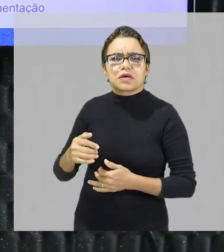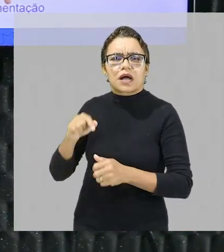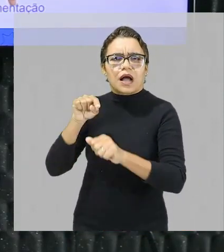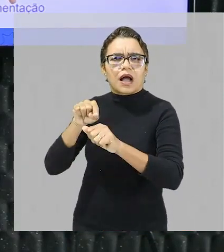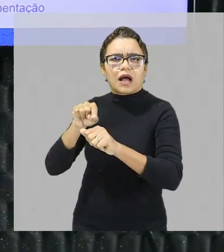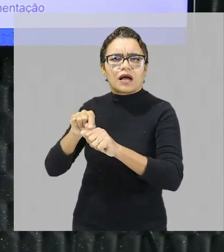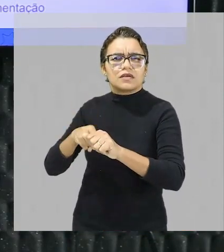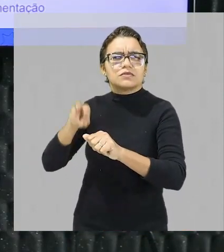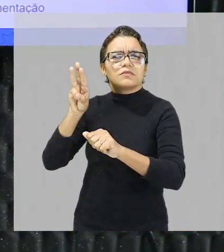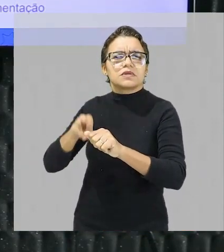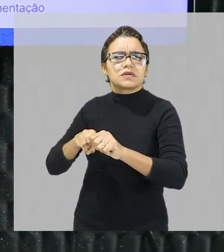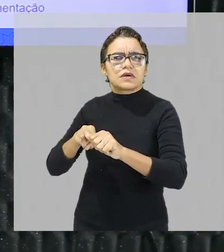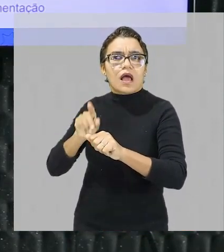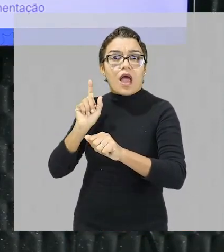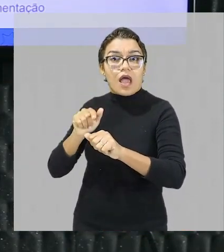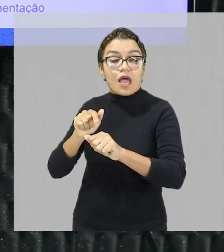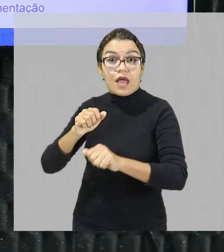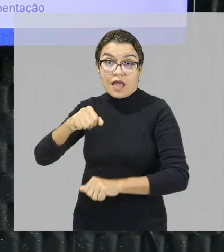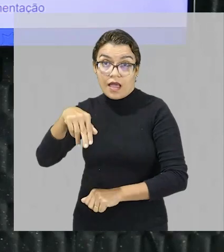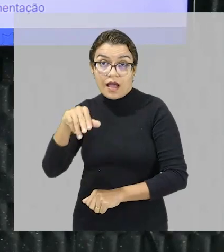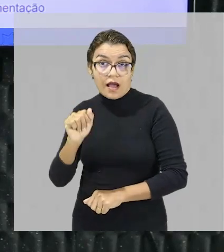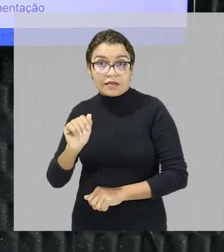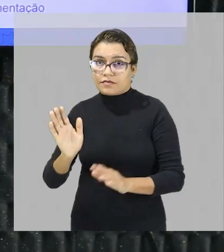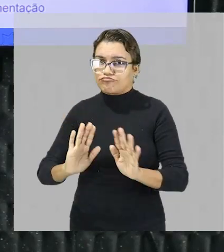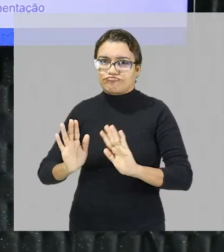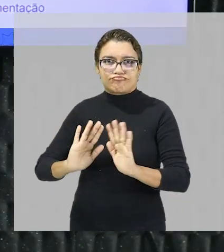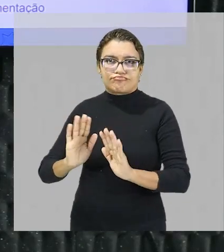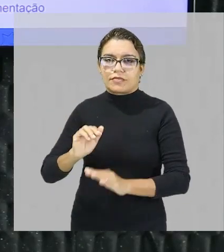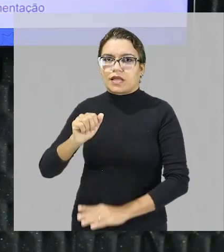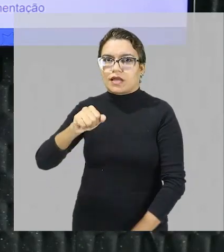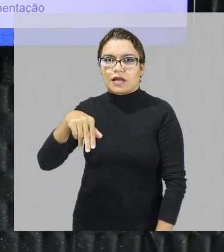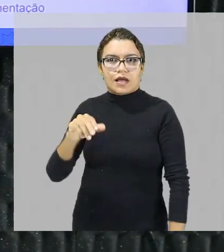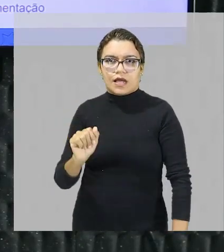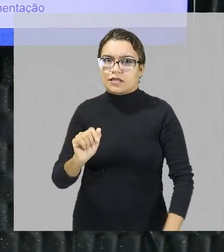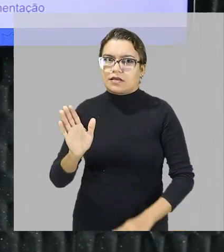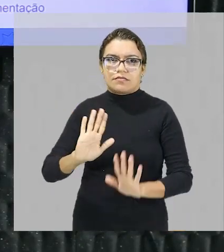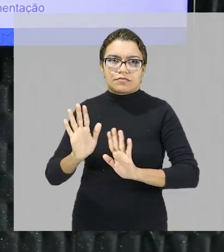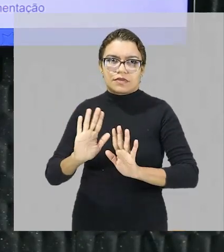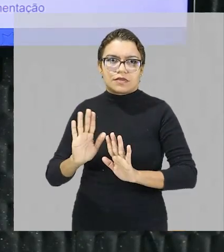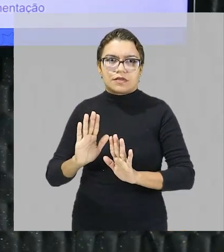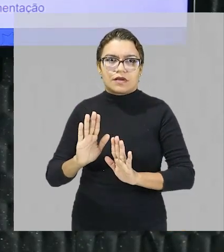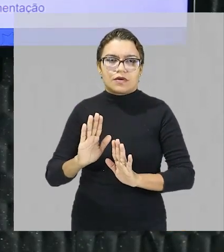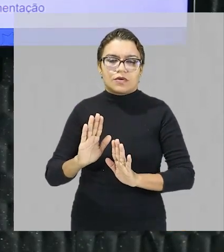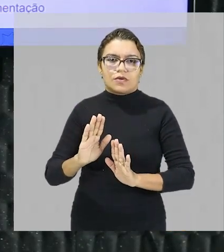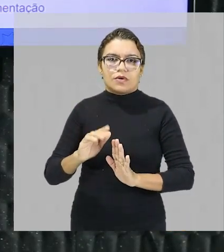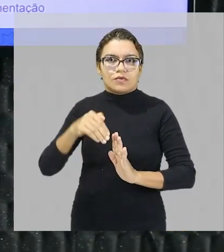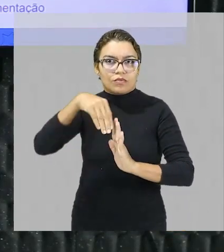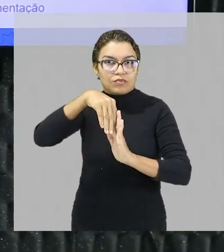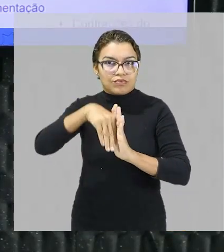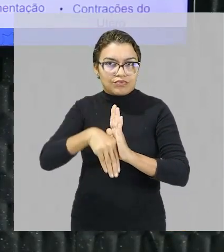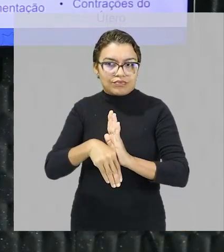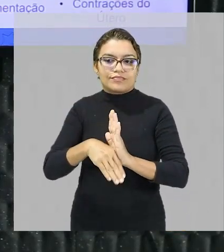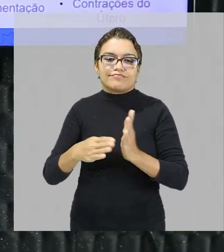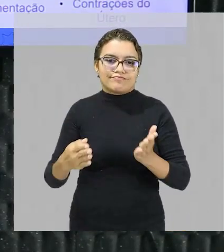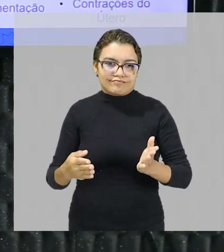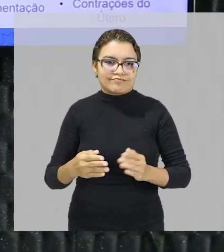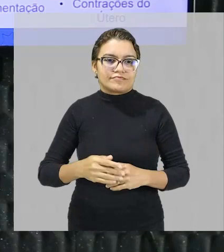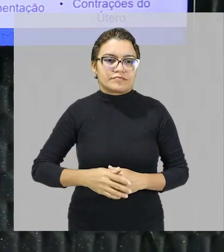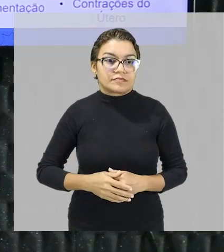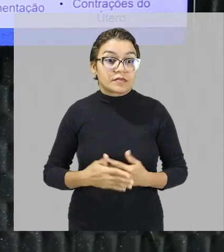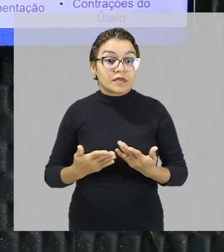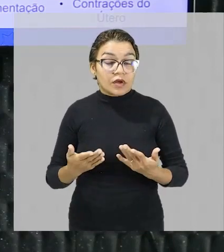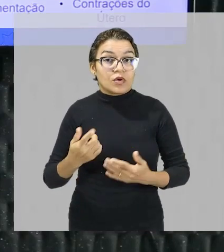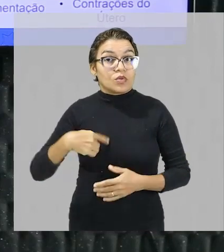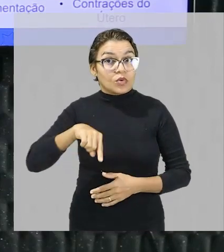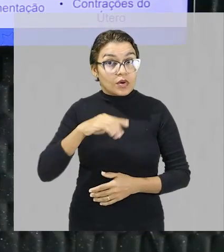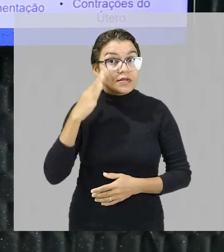fértil? Está dizendo que é Ana Cristina. Não, Ana Cristina está com os níveis baixos. Então, nós